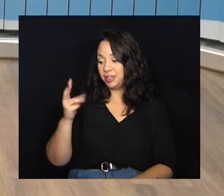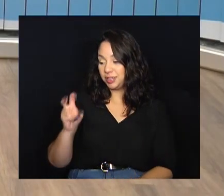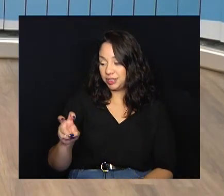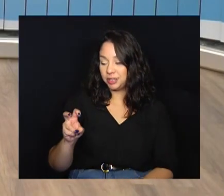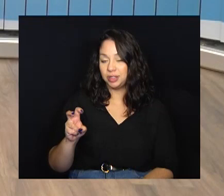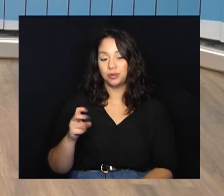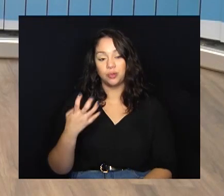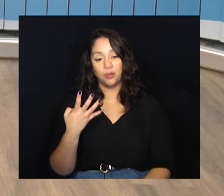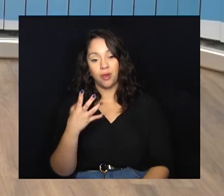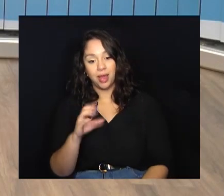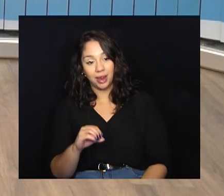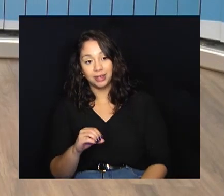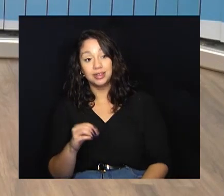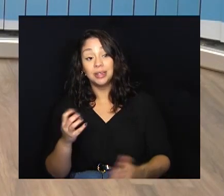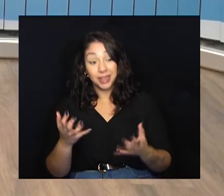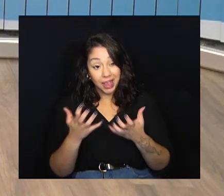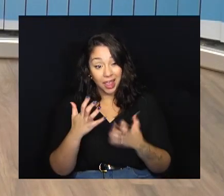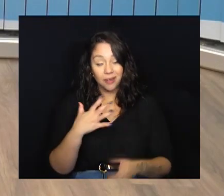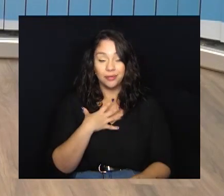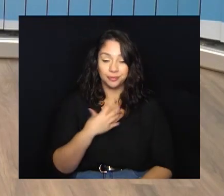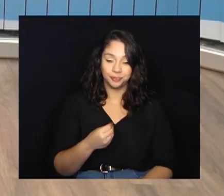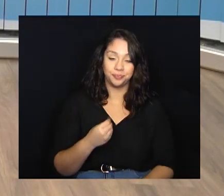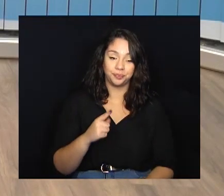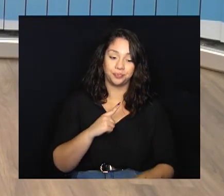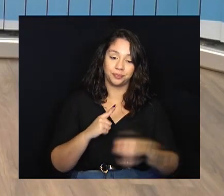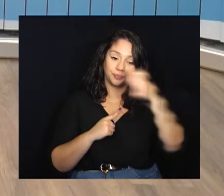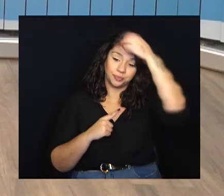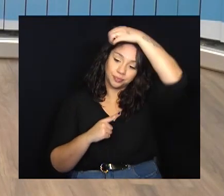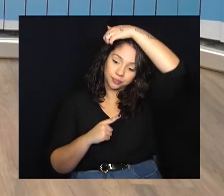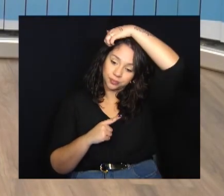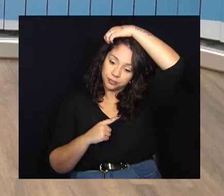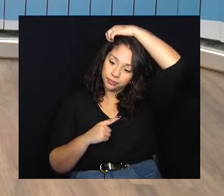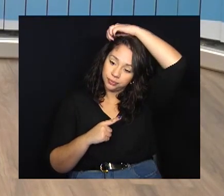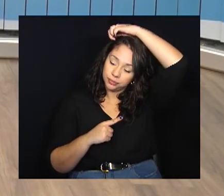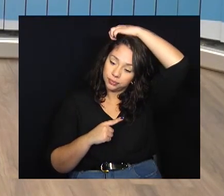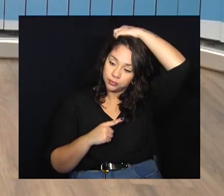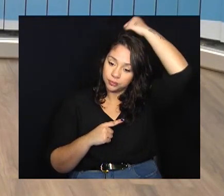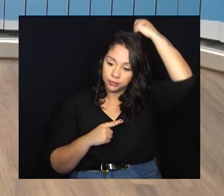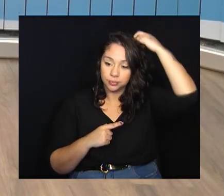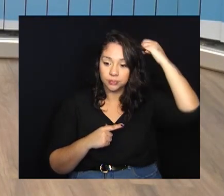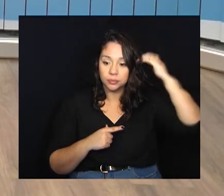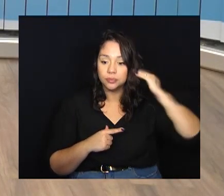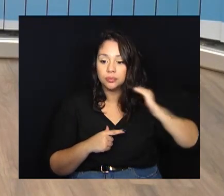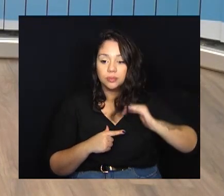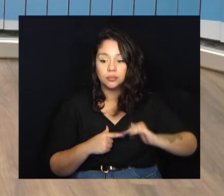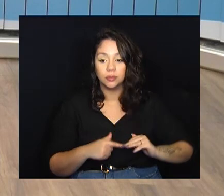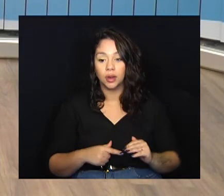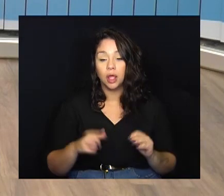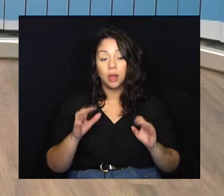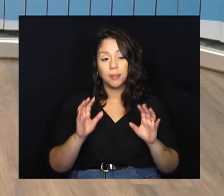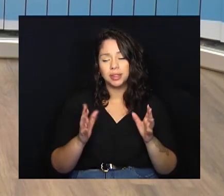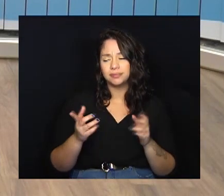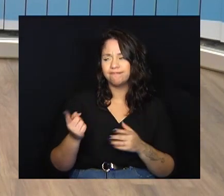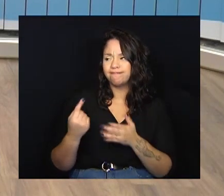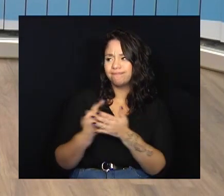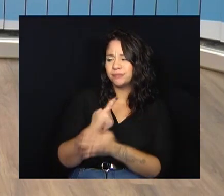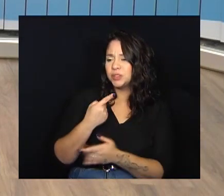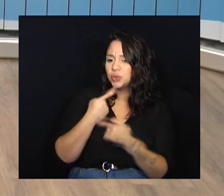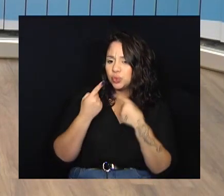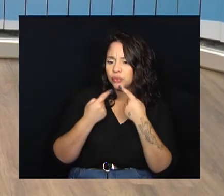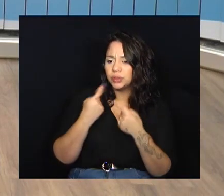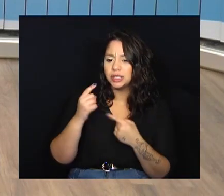quer ter filho você já diz para consultar um geneticista É mas ele pode estar se perguntando apesar